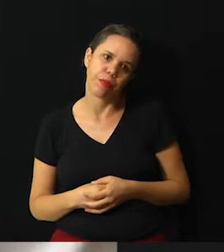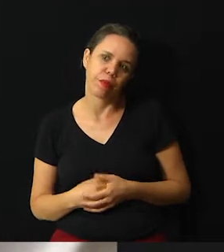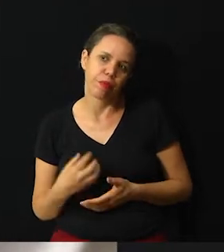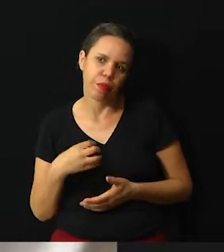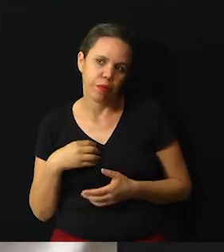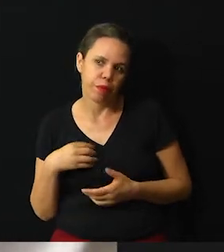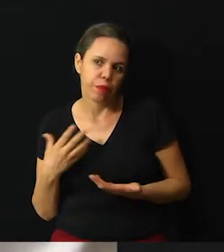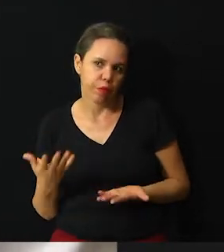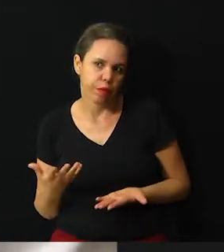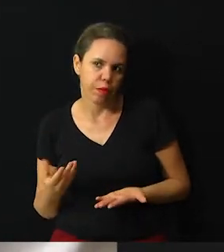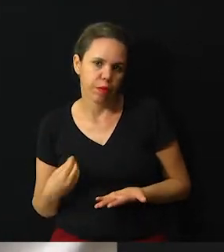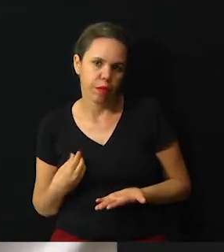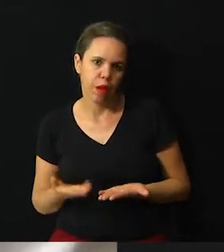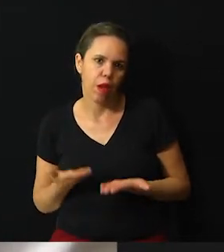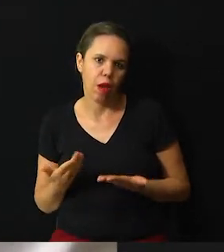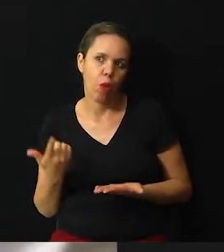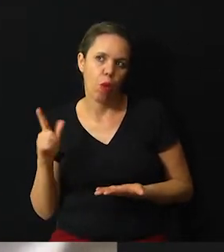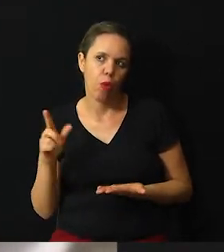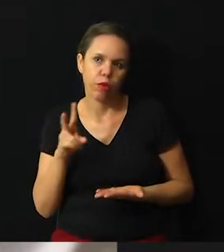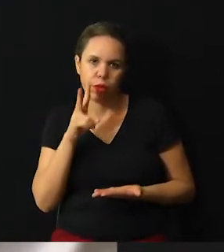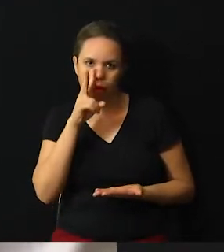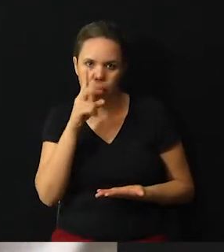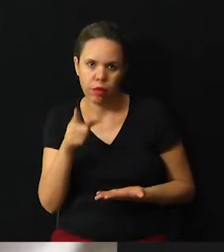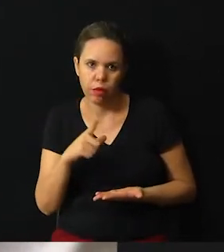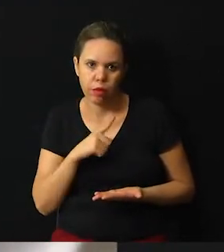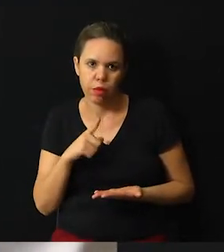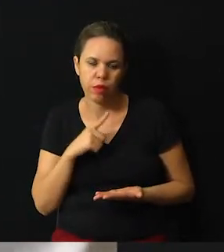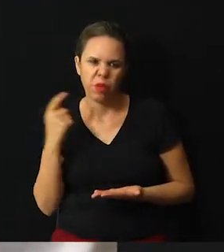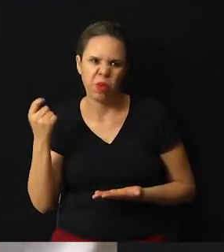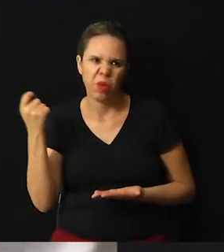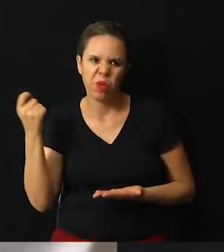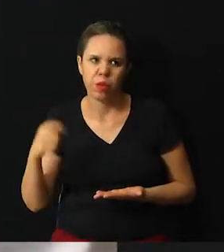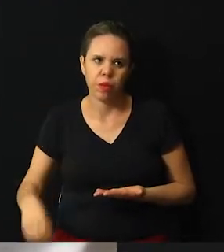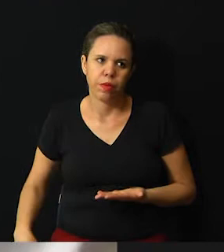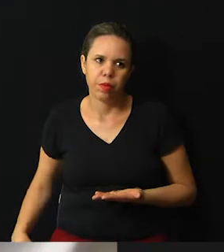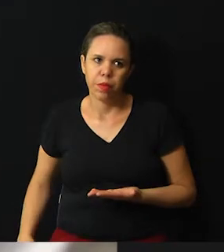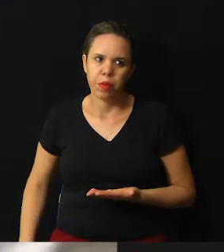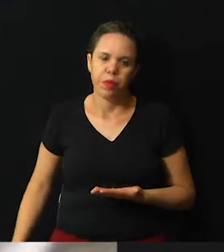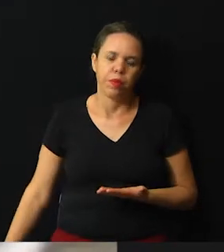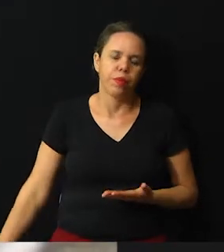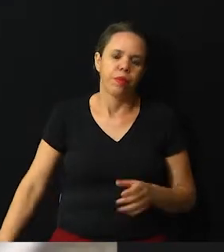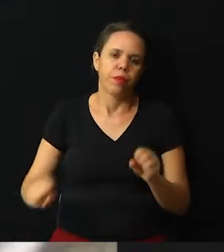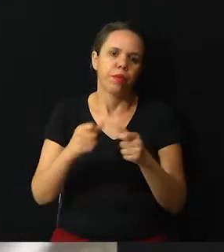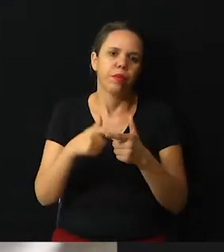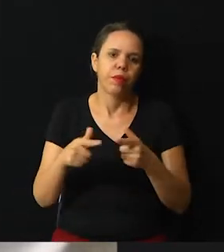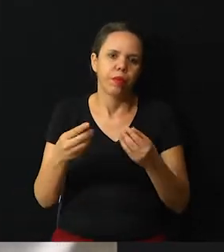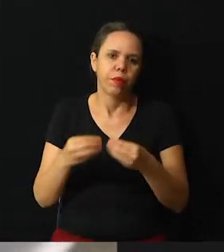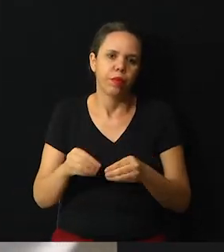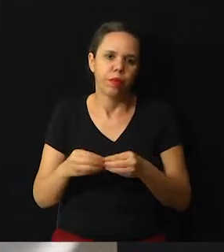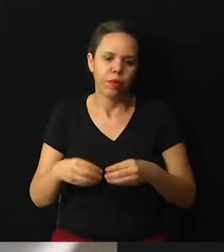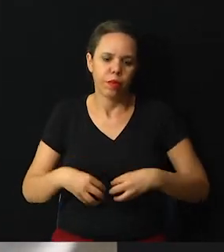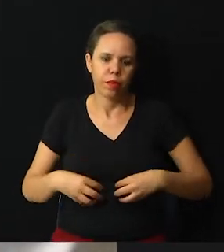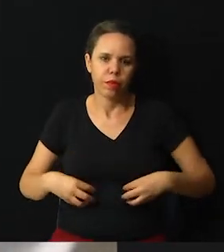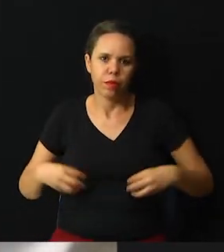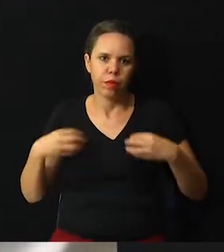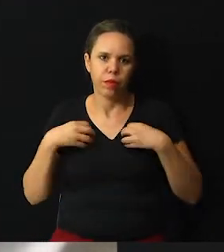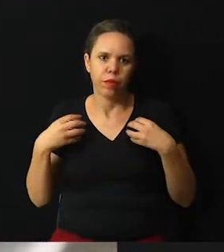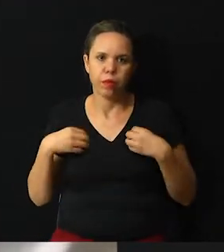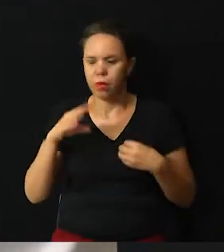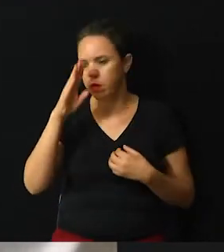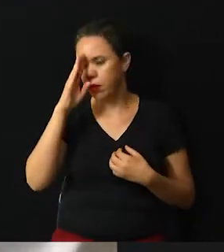a sua maneira de atuar, né? Umas são mais leves, outras são mais graves. Se você tiver um lúpus grave com muita manifestação sistêmica que afeta muito os órgãos